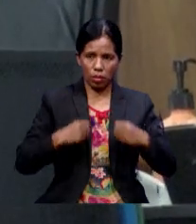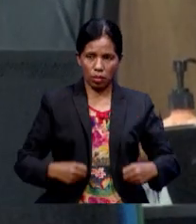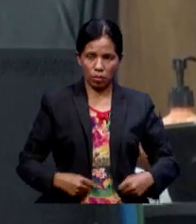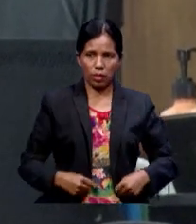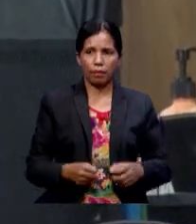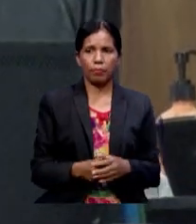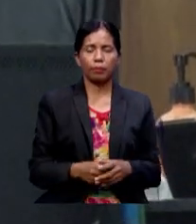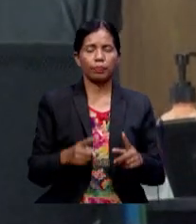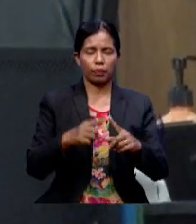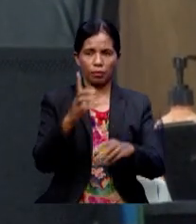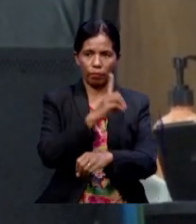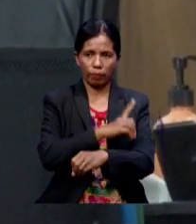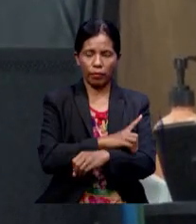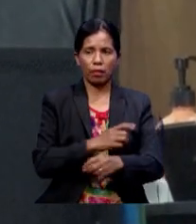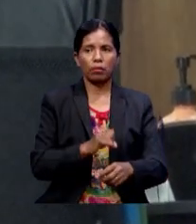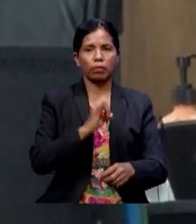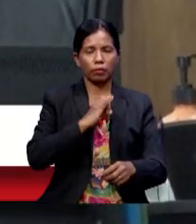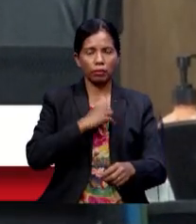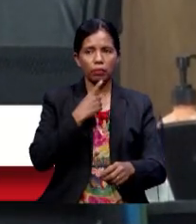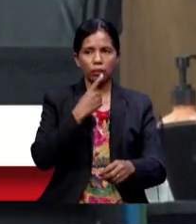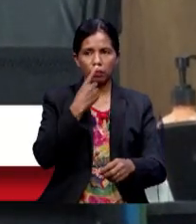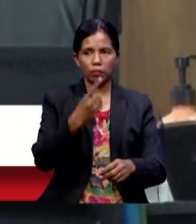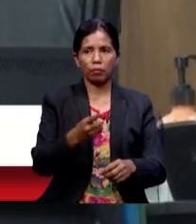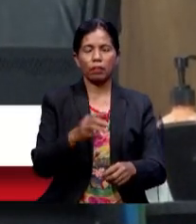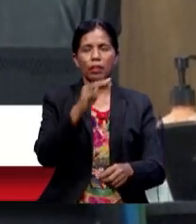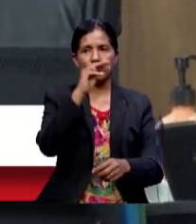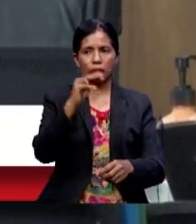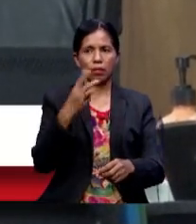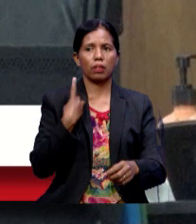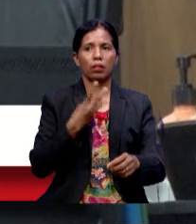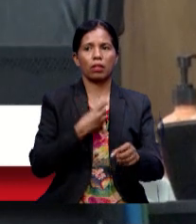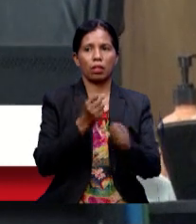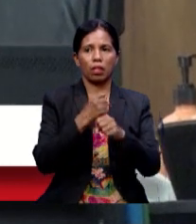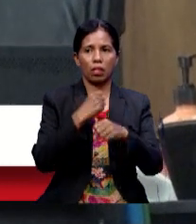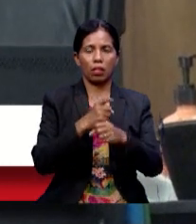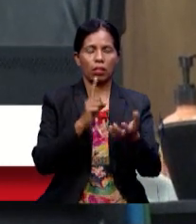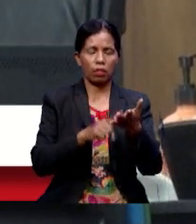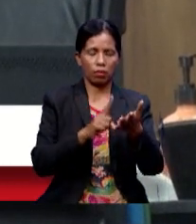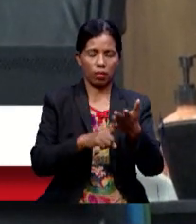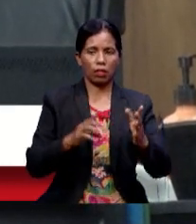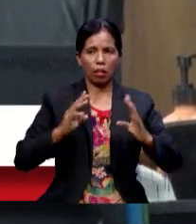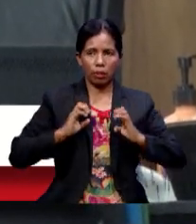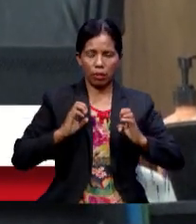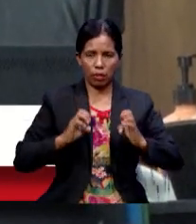hin hau prefere be si un refere ita halo debate de urgencia.